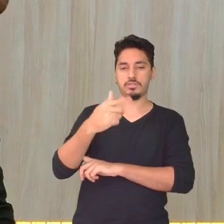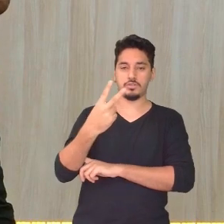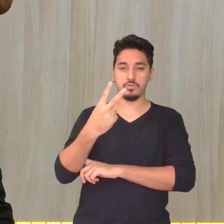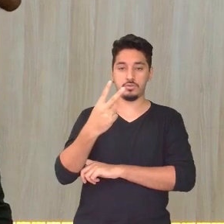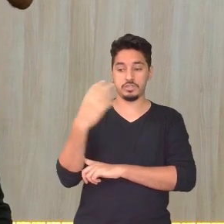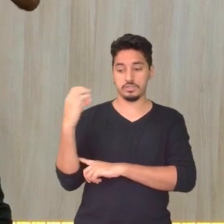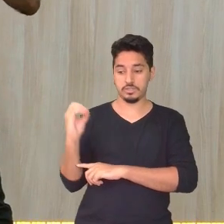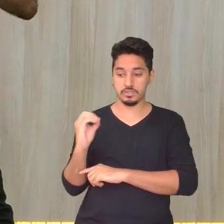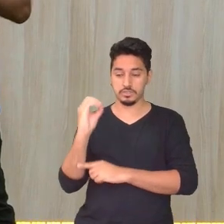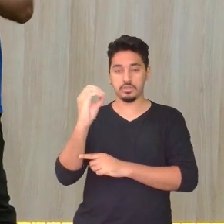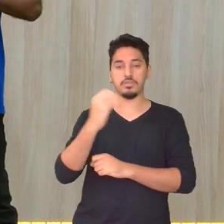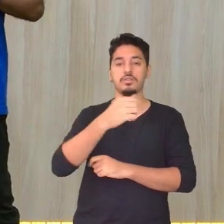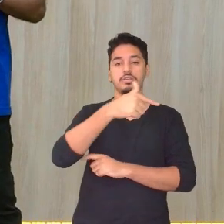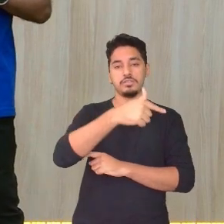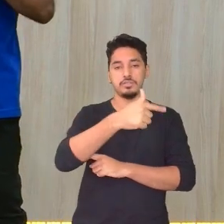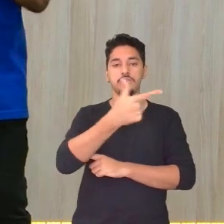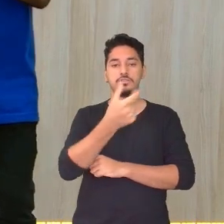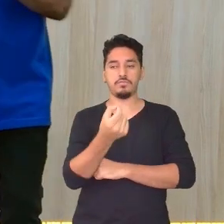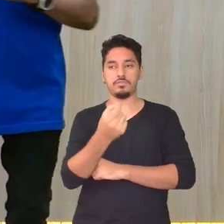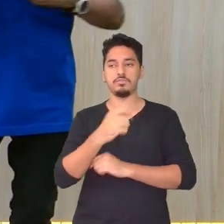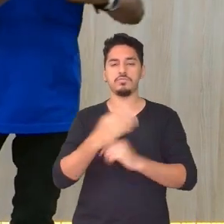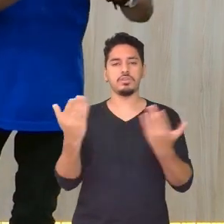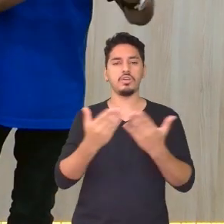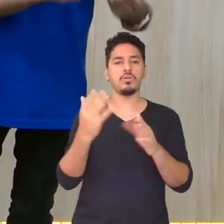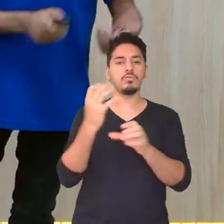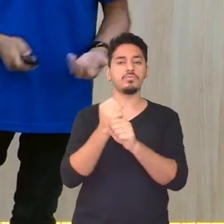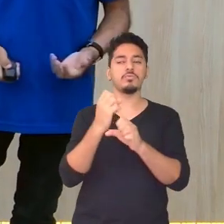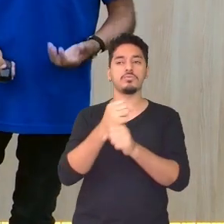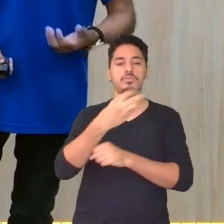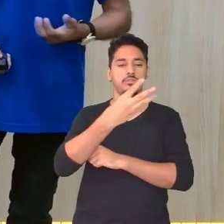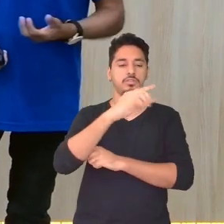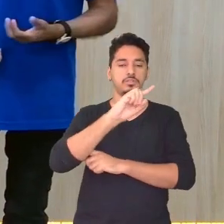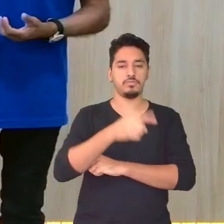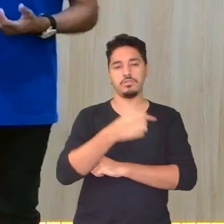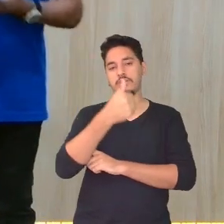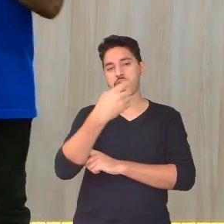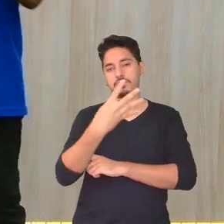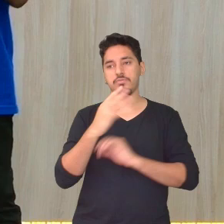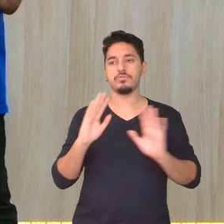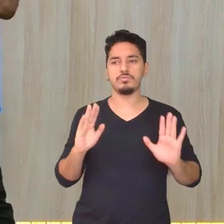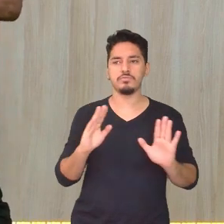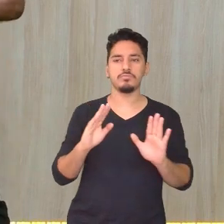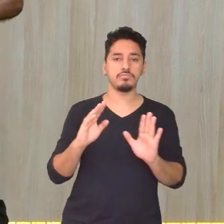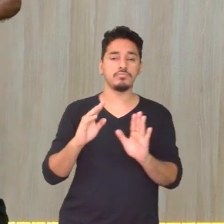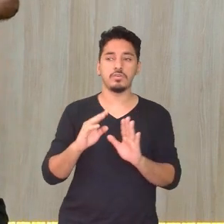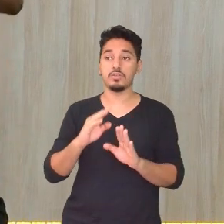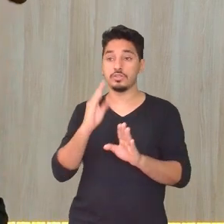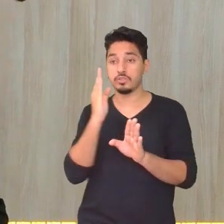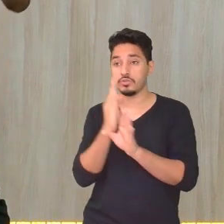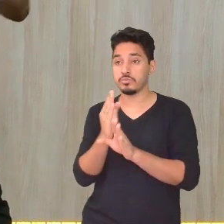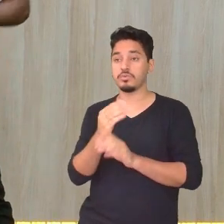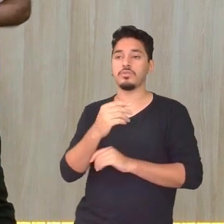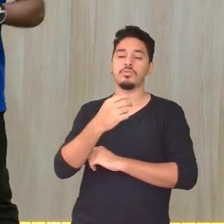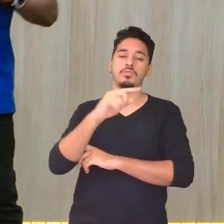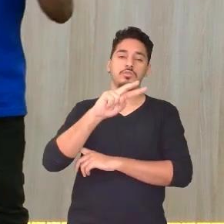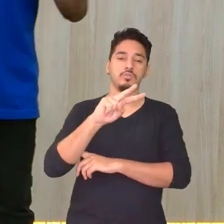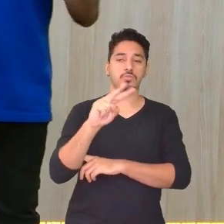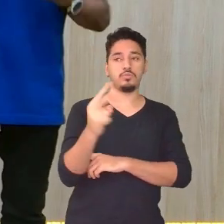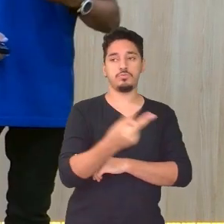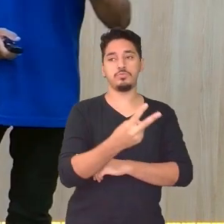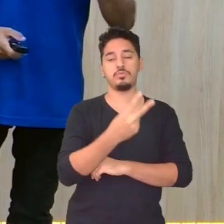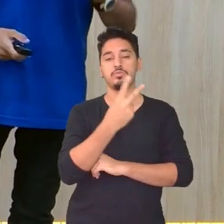do lado, 720. E aí multiplica por 3,14. Quando fizer isso, vai dar